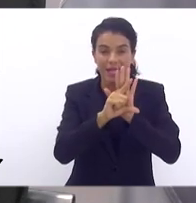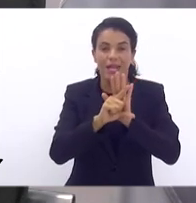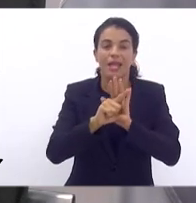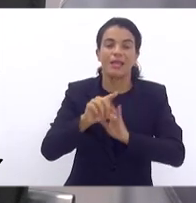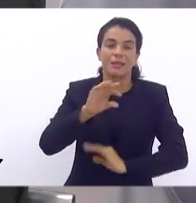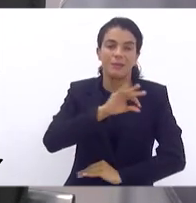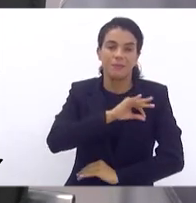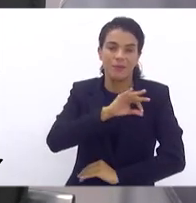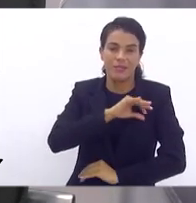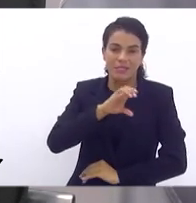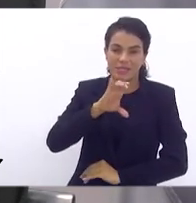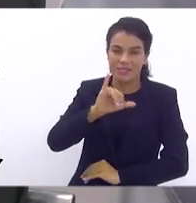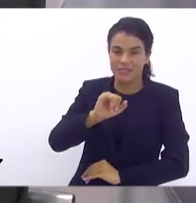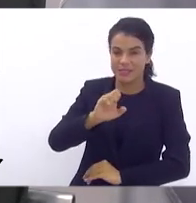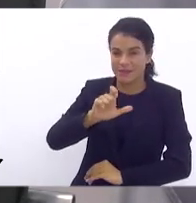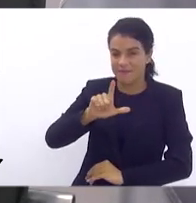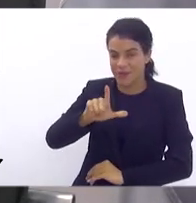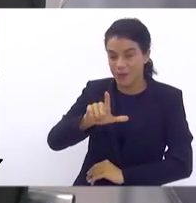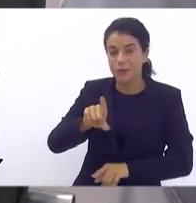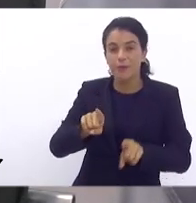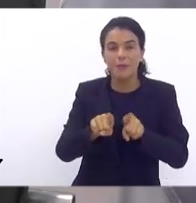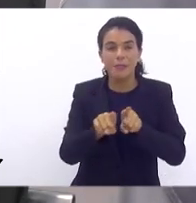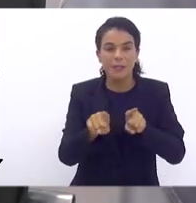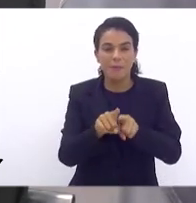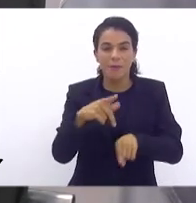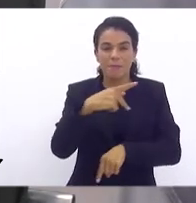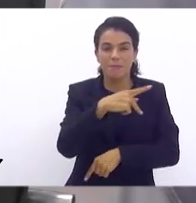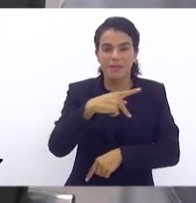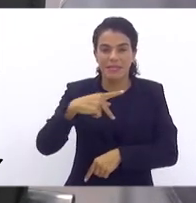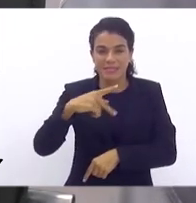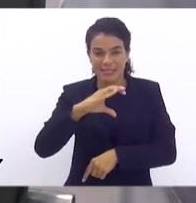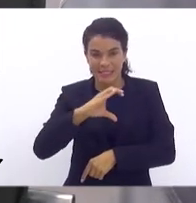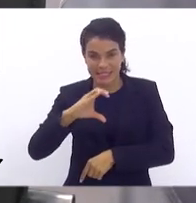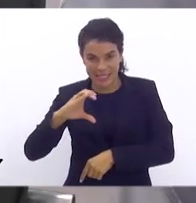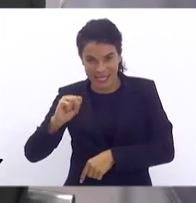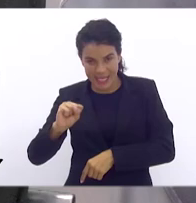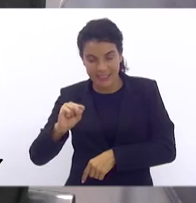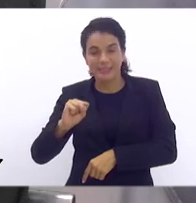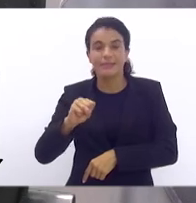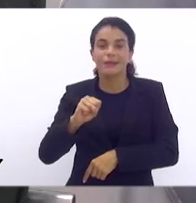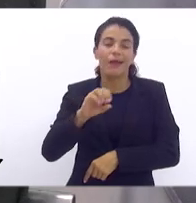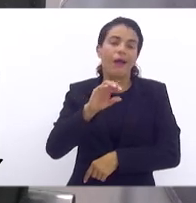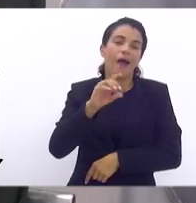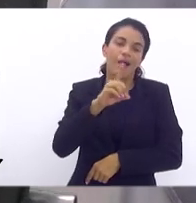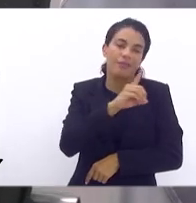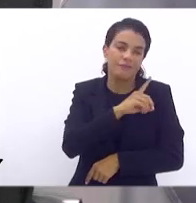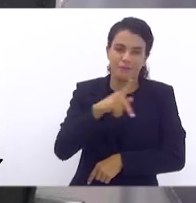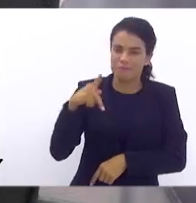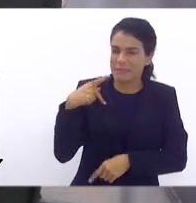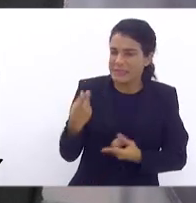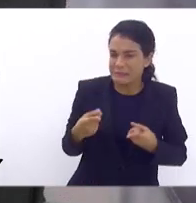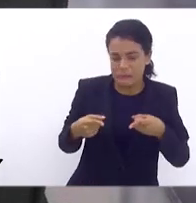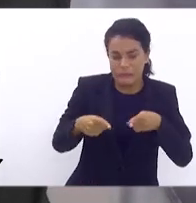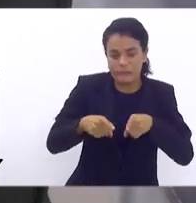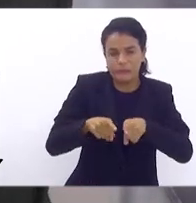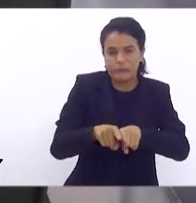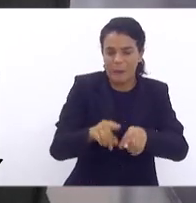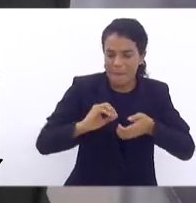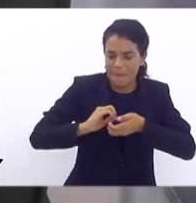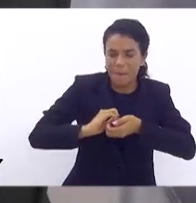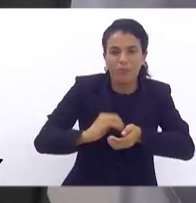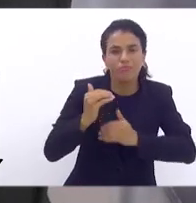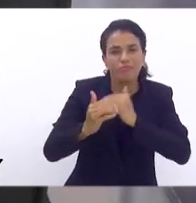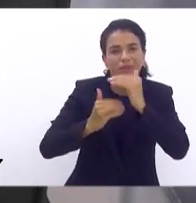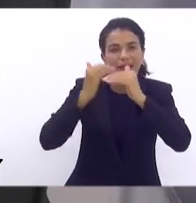Civil né de outras do pccs a Defensoria Pública sempre foi um parceiro aí na